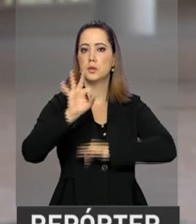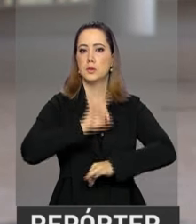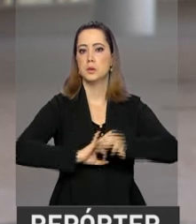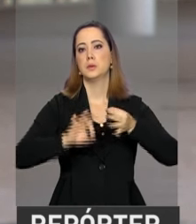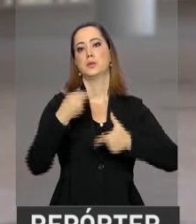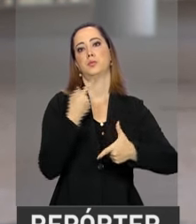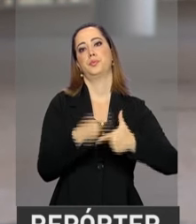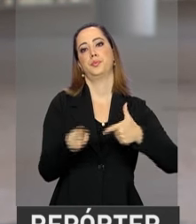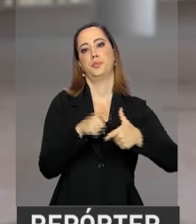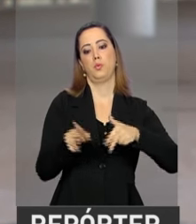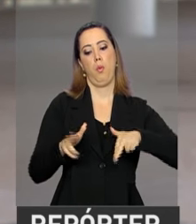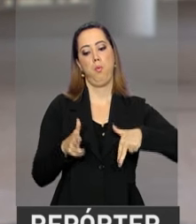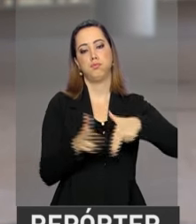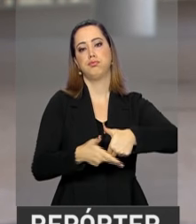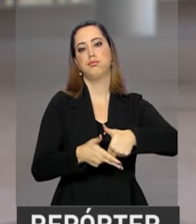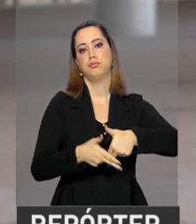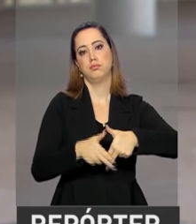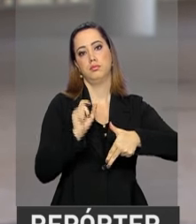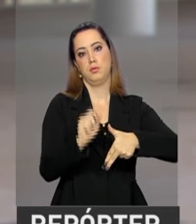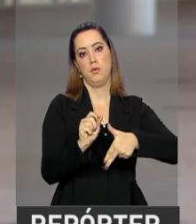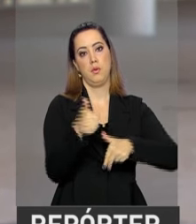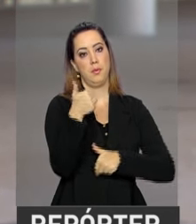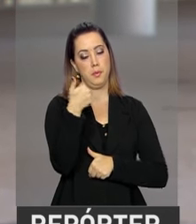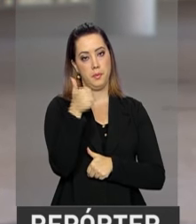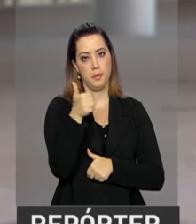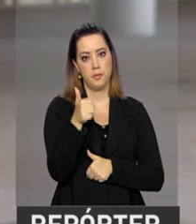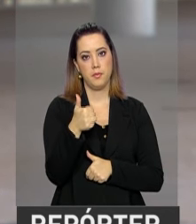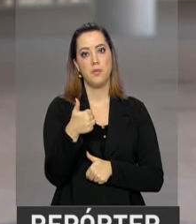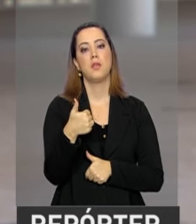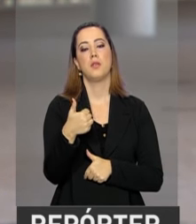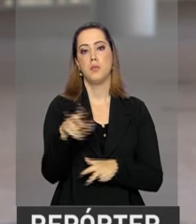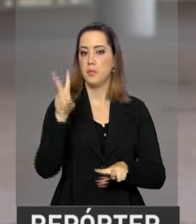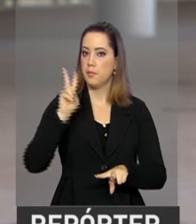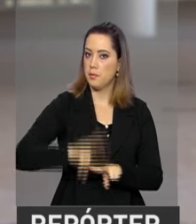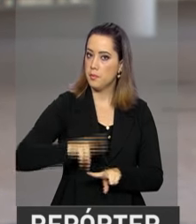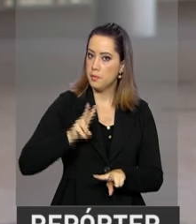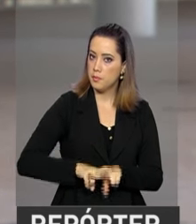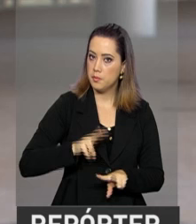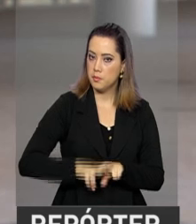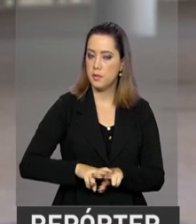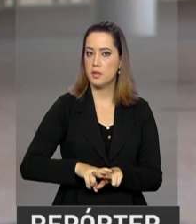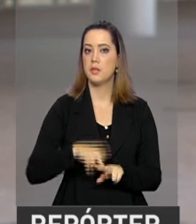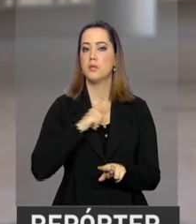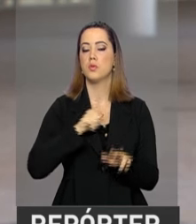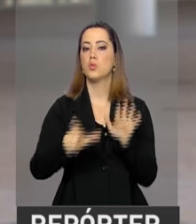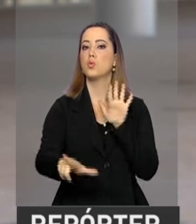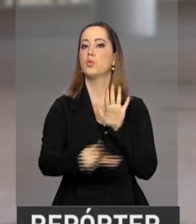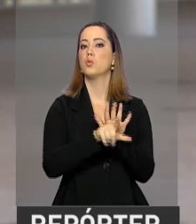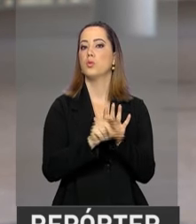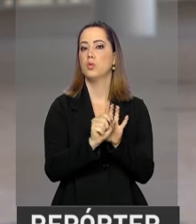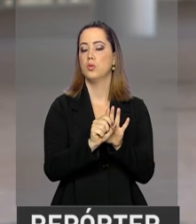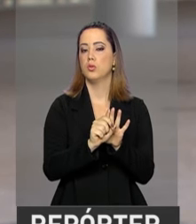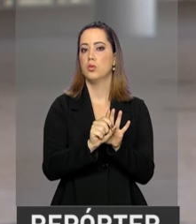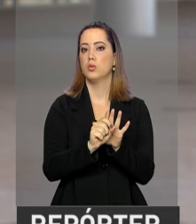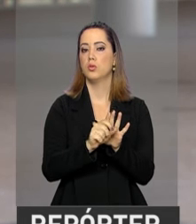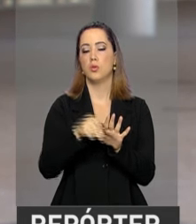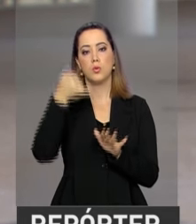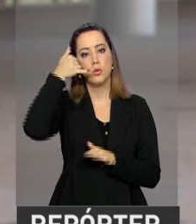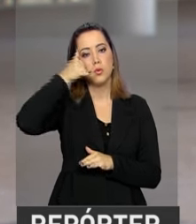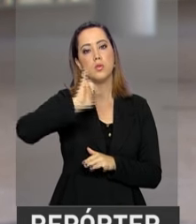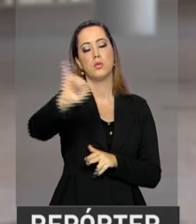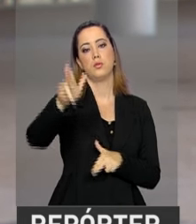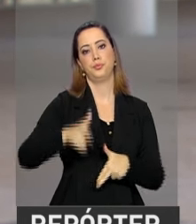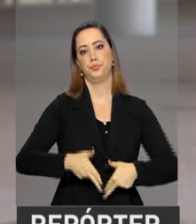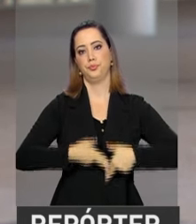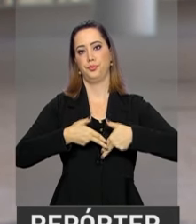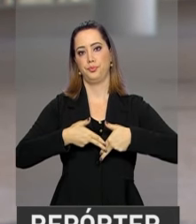primeiras realizadas com base na lei antiterror. O anúncio foi feito ontem pelo ministro da Justiça e Cidadania, Alexandre de Moraes.